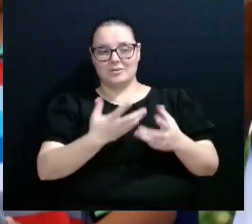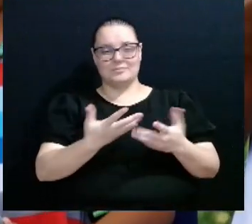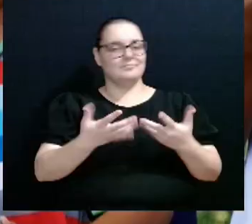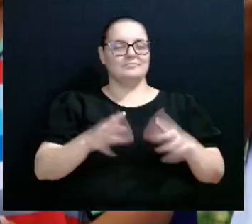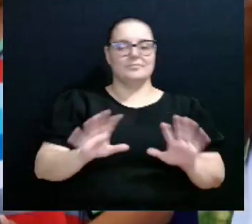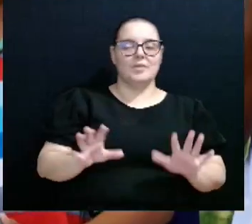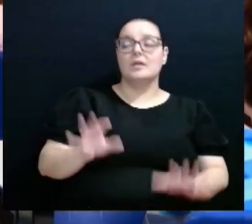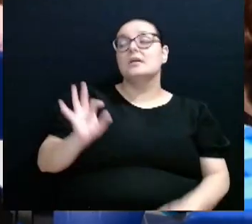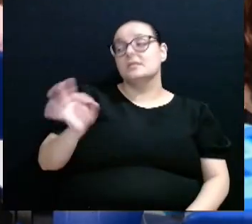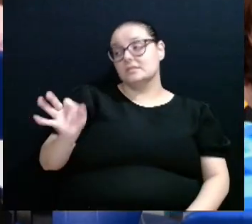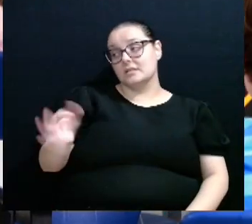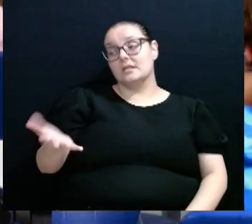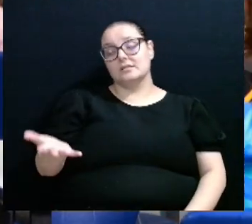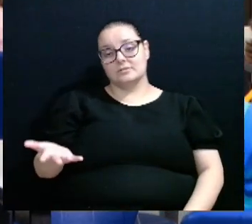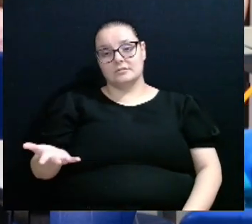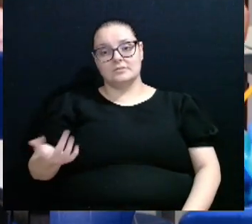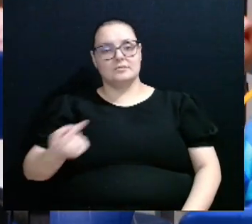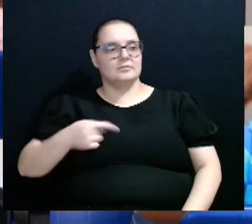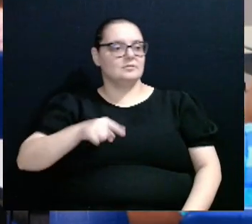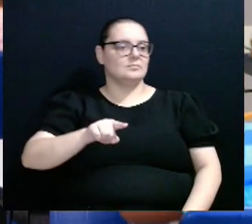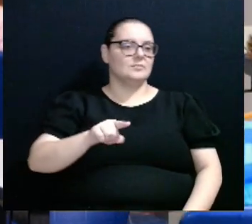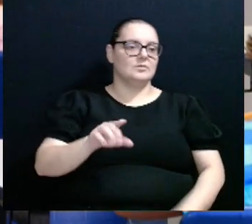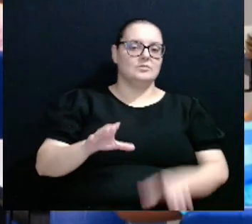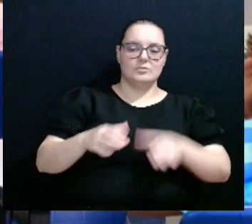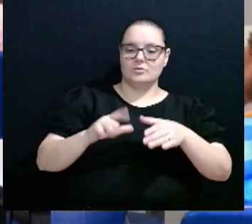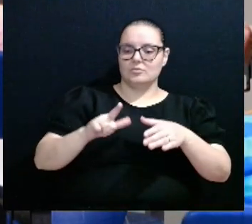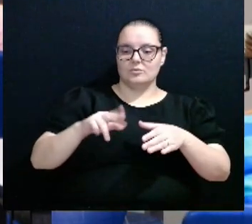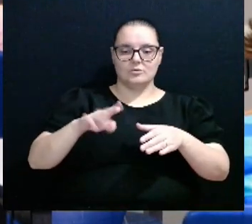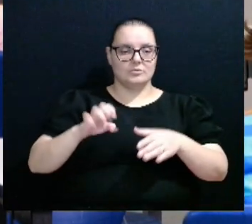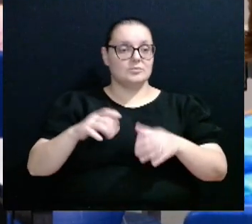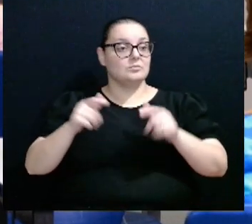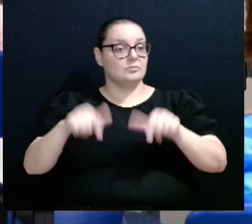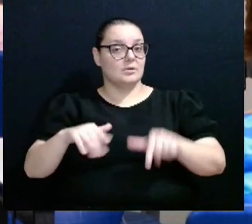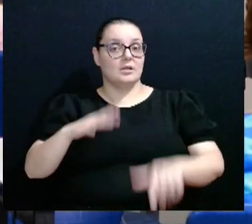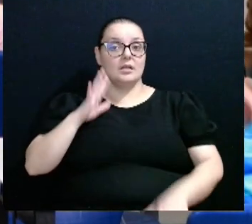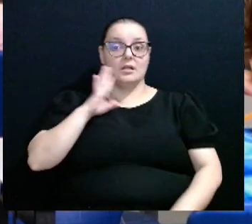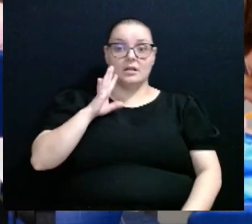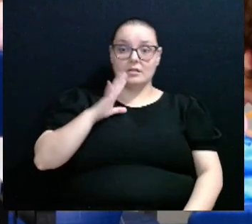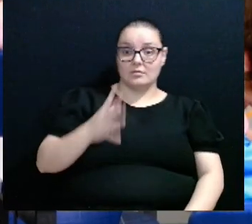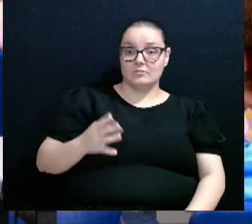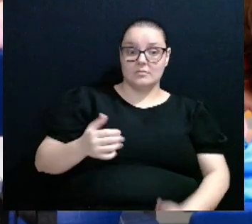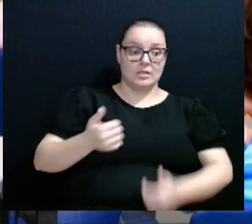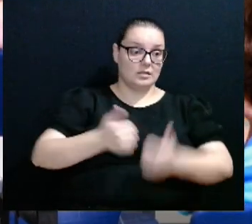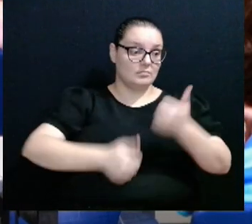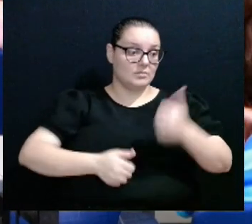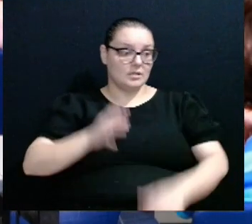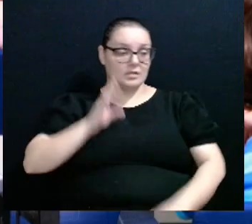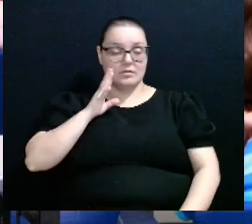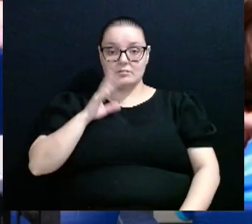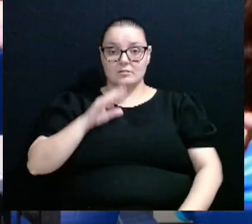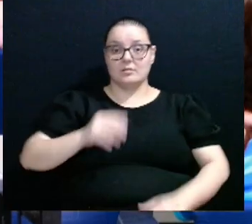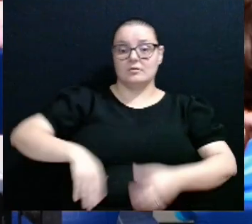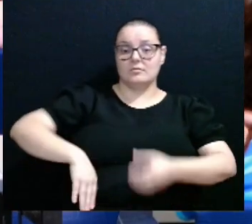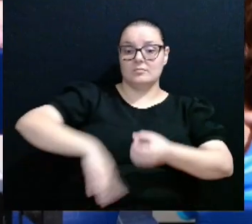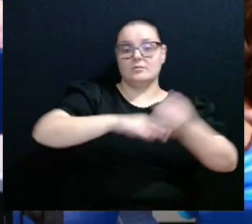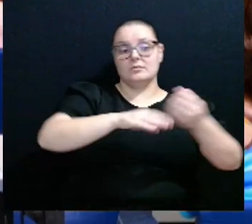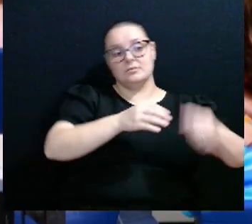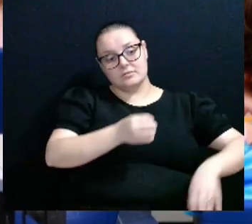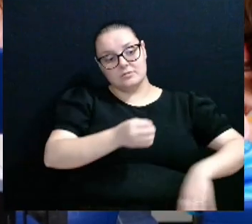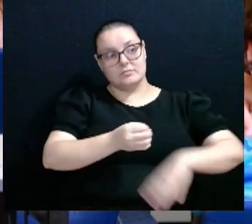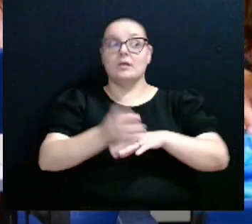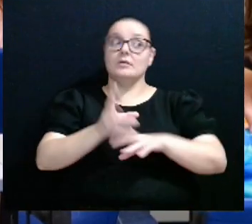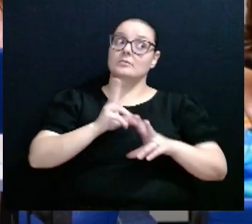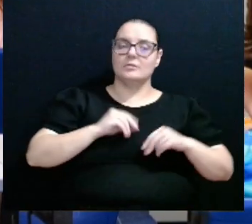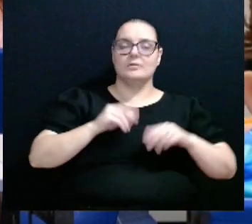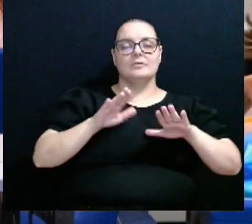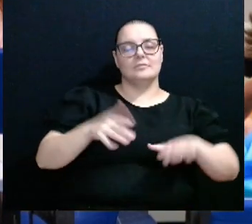vai num clube, se o ambiente é legal, o pessoal do futebol é bacana, do futebol é legal, puxa vida, vamos